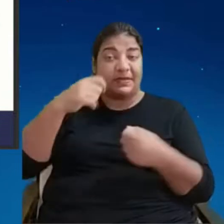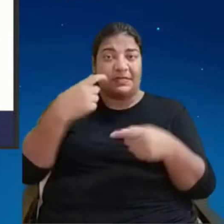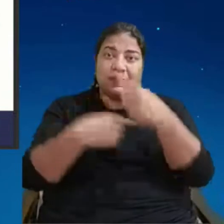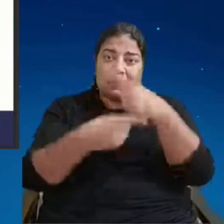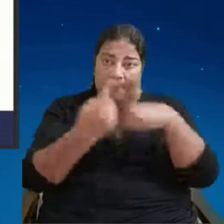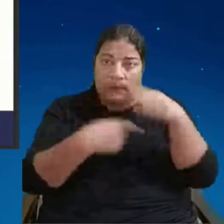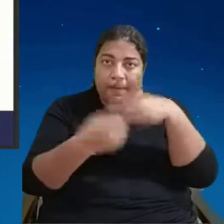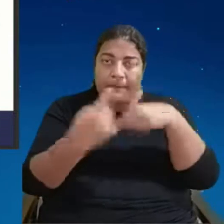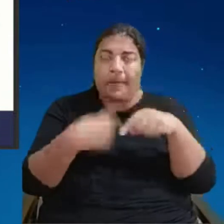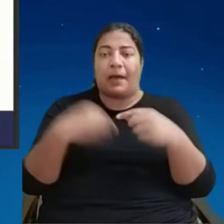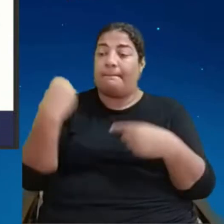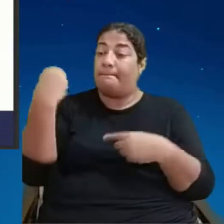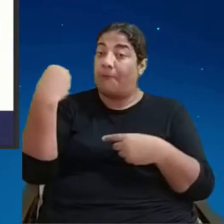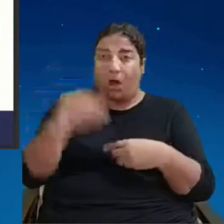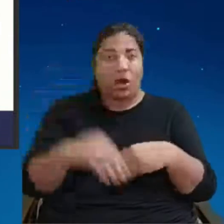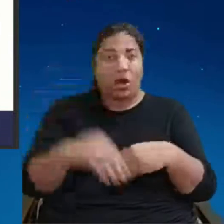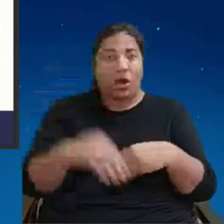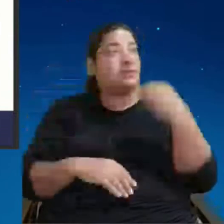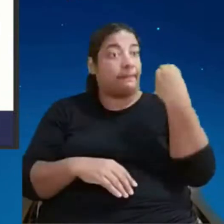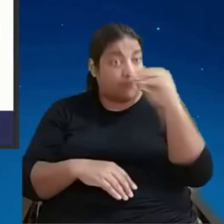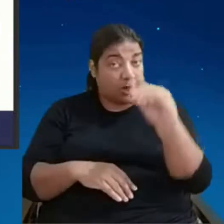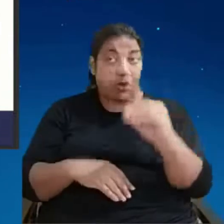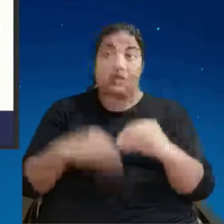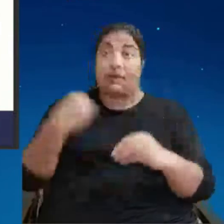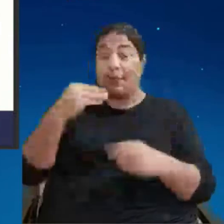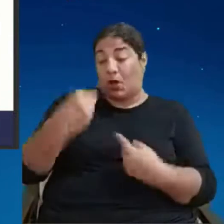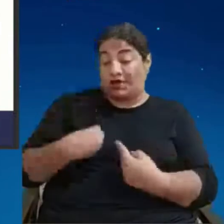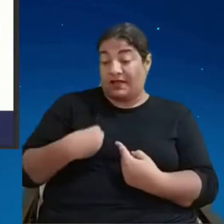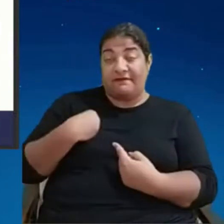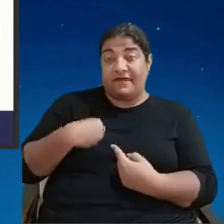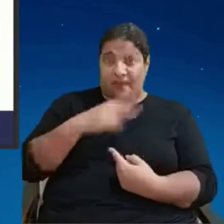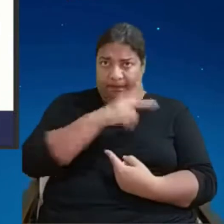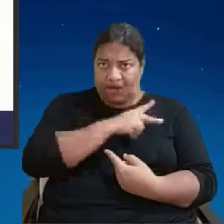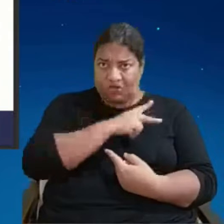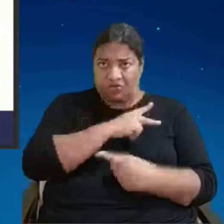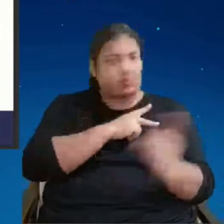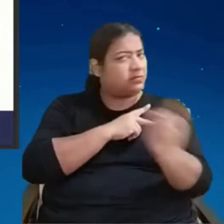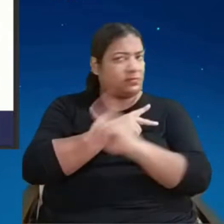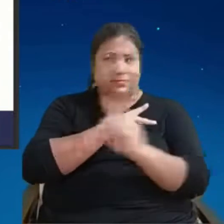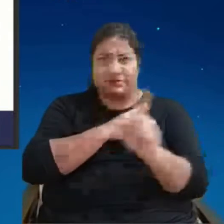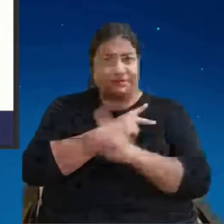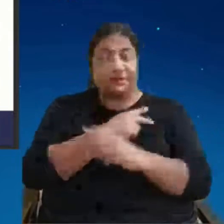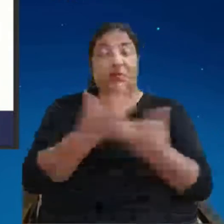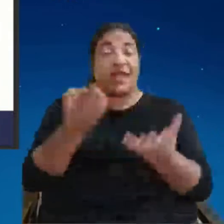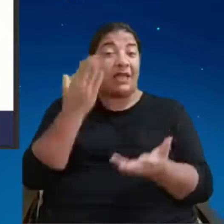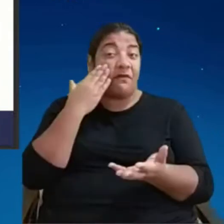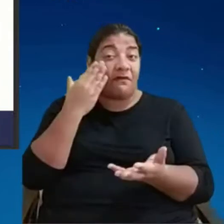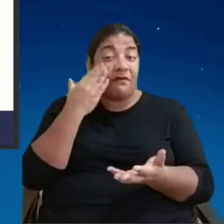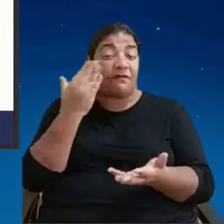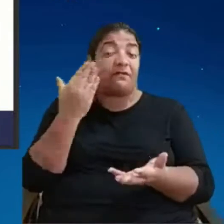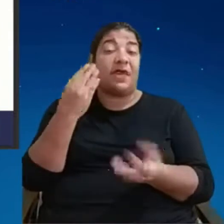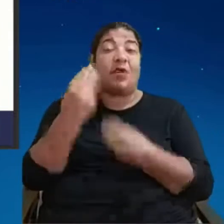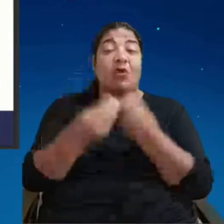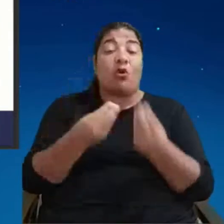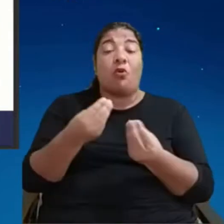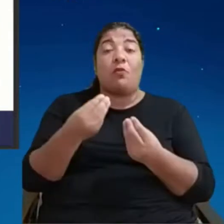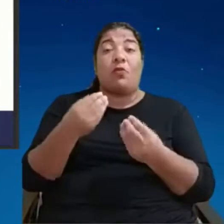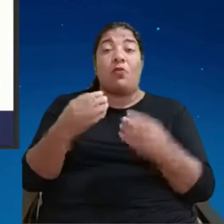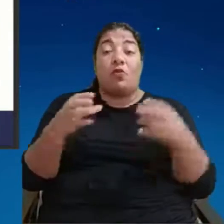algum momento a sua vida particular? Não, eu quero a interatividade da discussão,